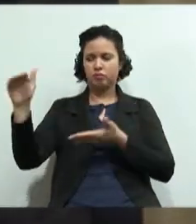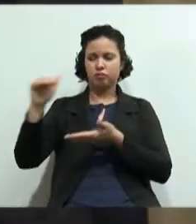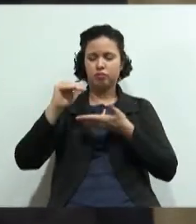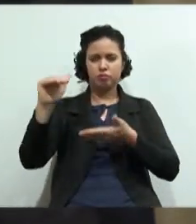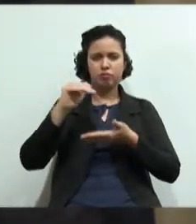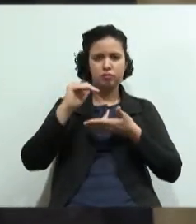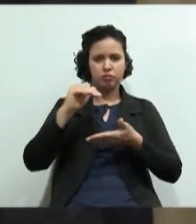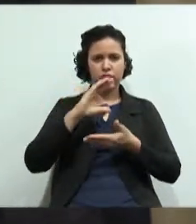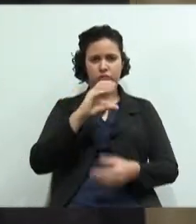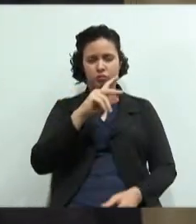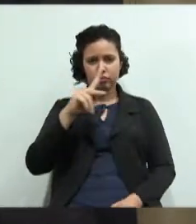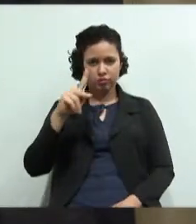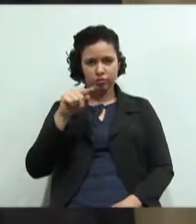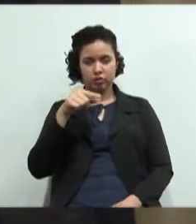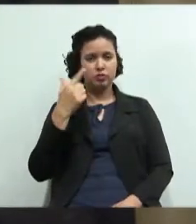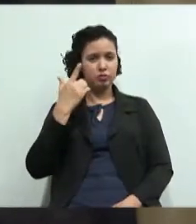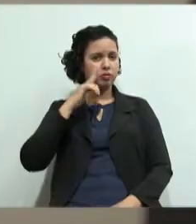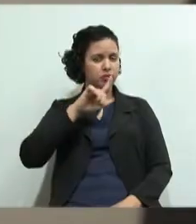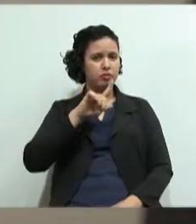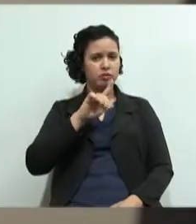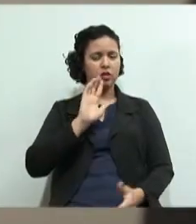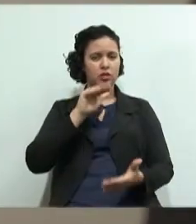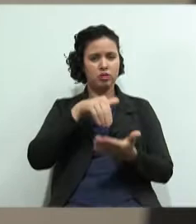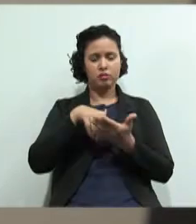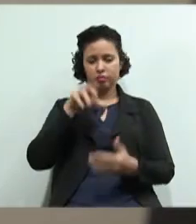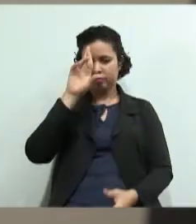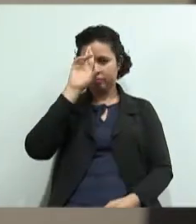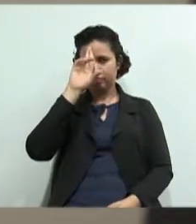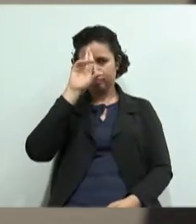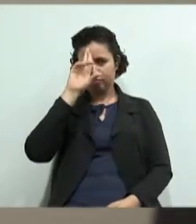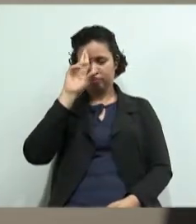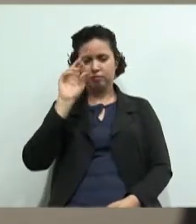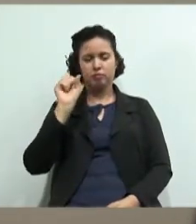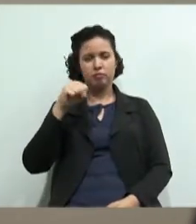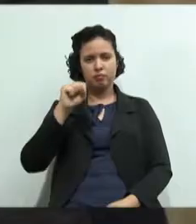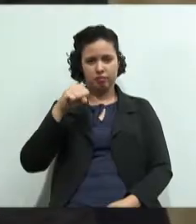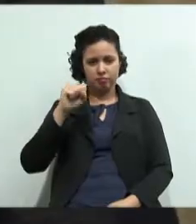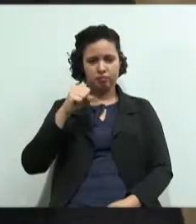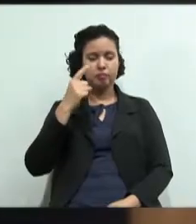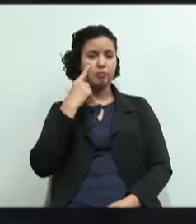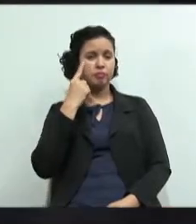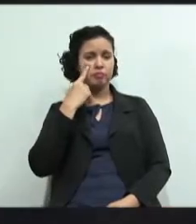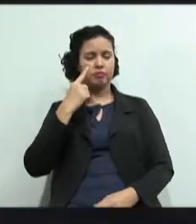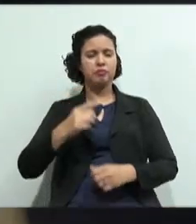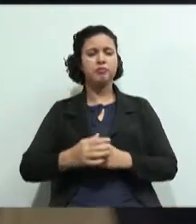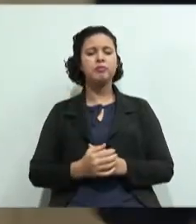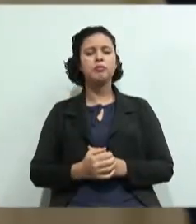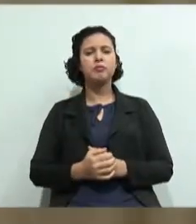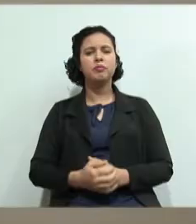da cooperativa, tá? Você consegue isso para mim até meio-dia? Prontamente, seu Carlos. Eu vou providenciar. Ok, ótimo.